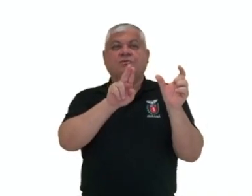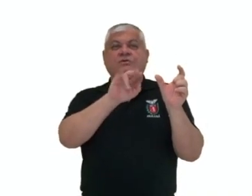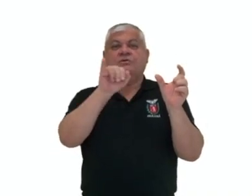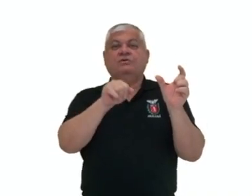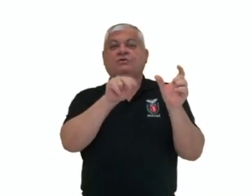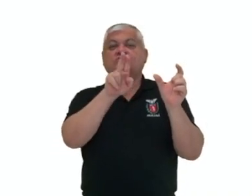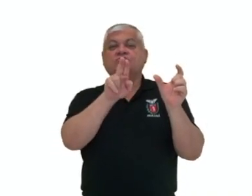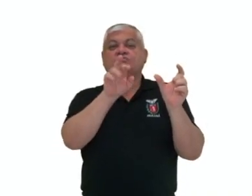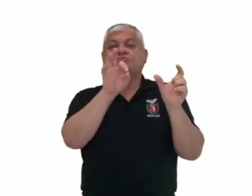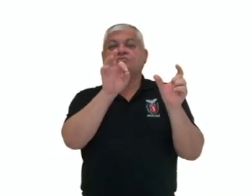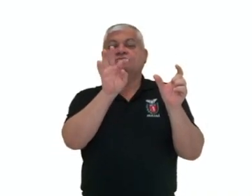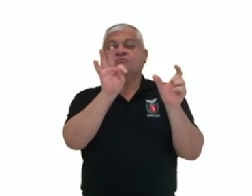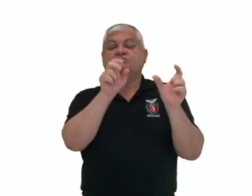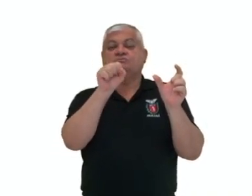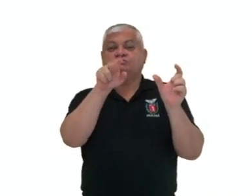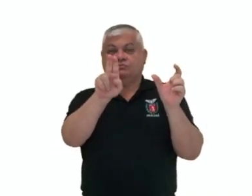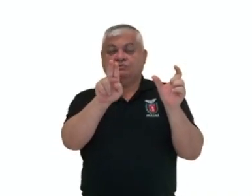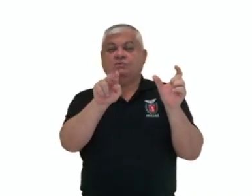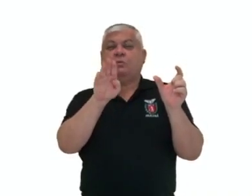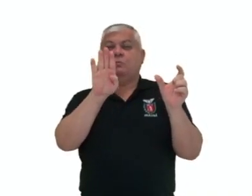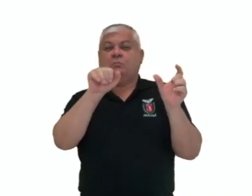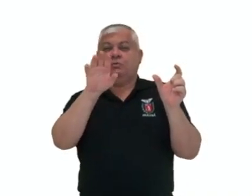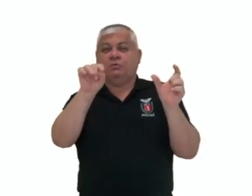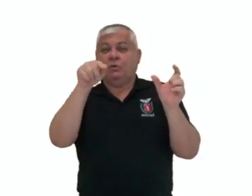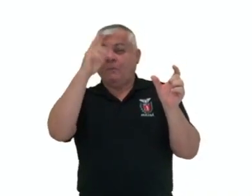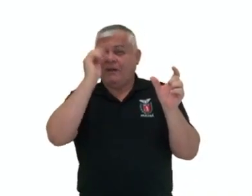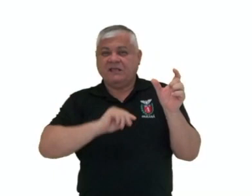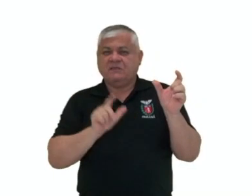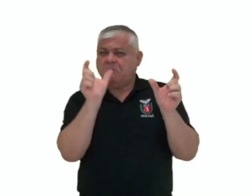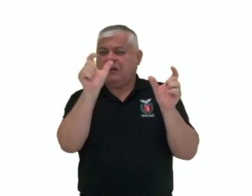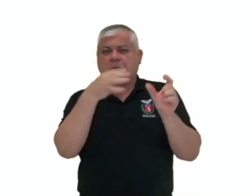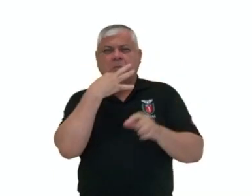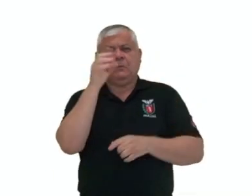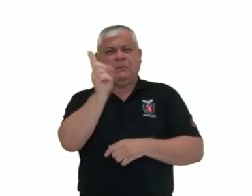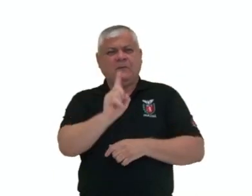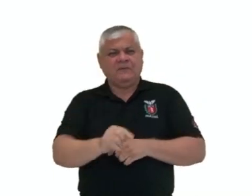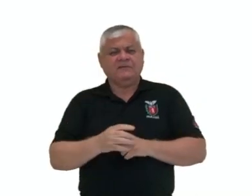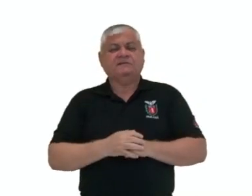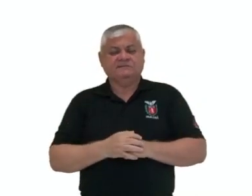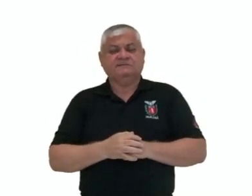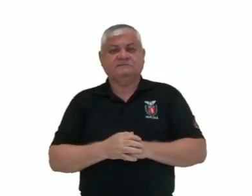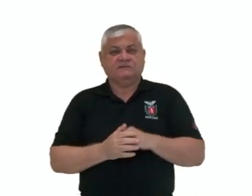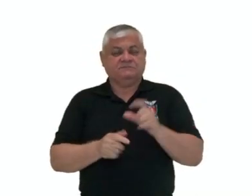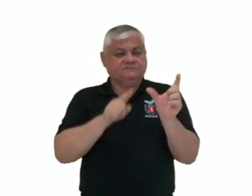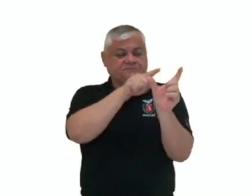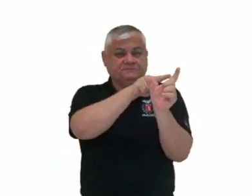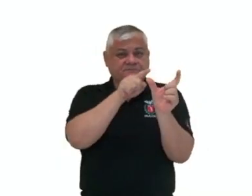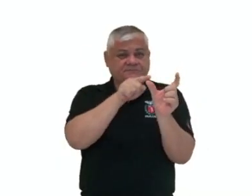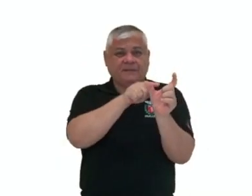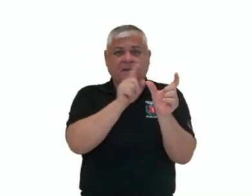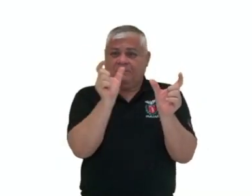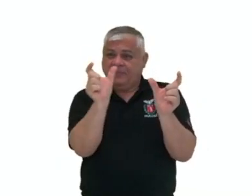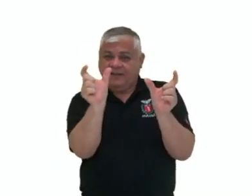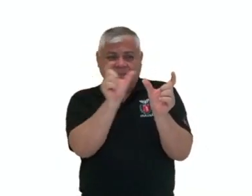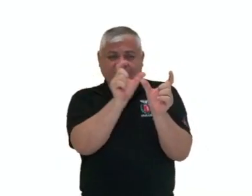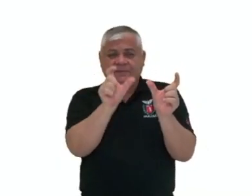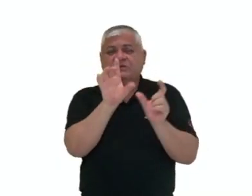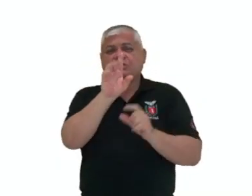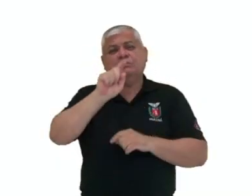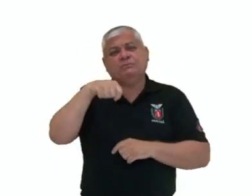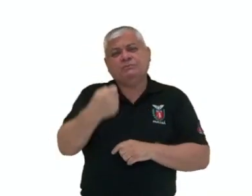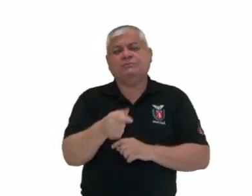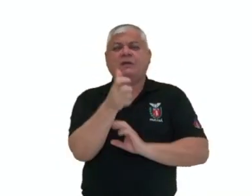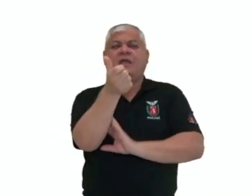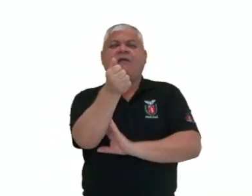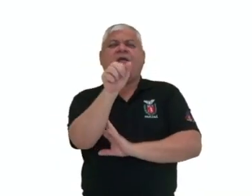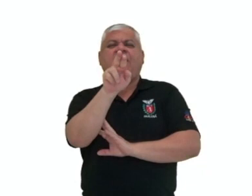são utilizadas, tá? Para fazer referência a qualquer uma dessas modalidades, a gente utiliza artes marciais,